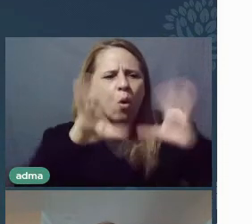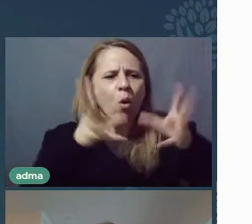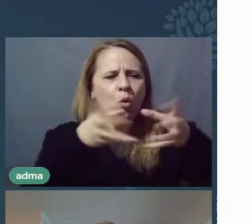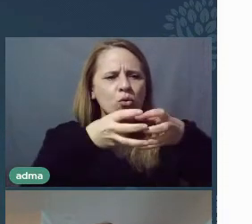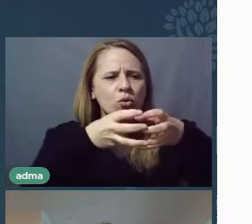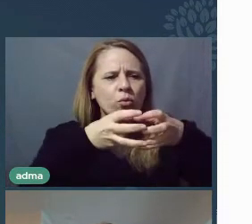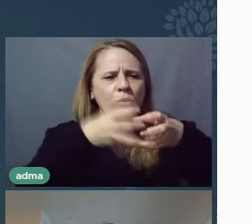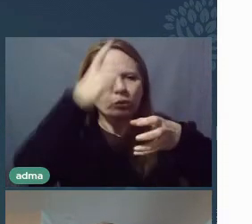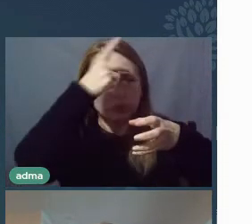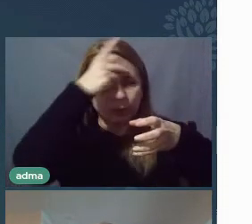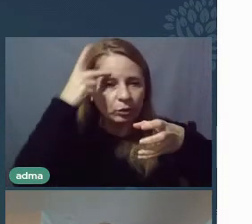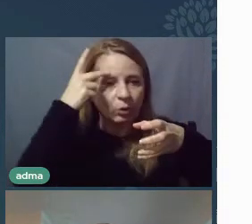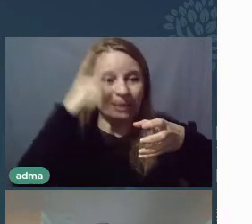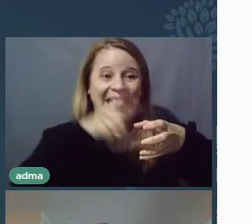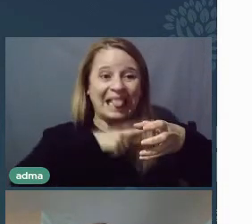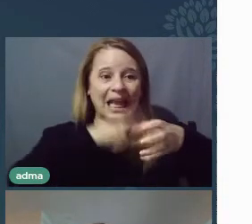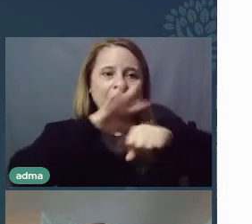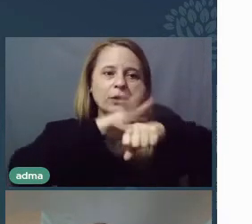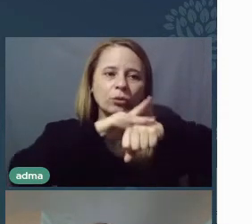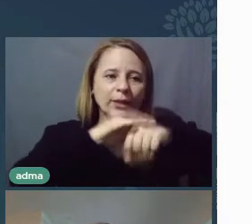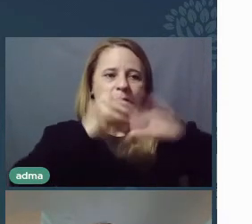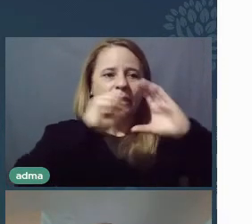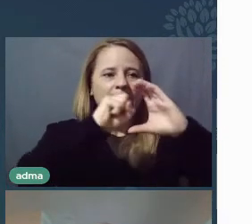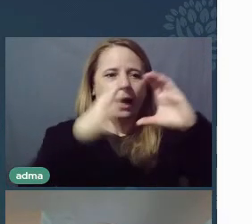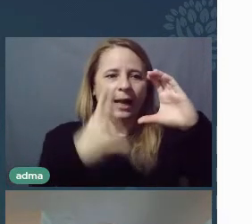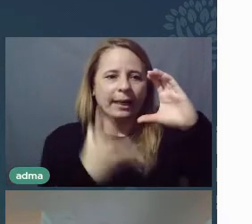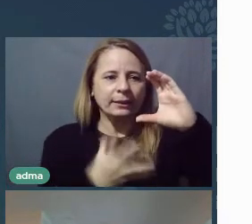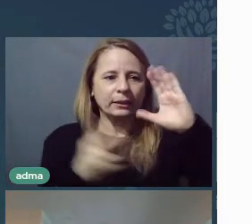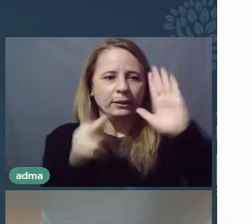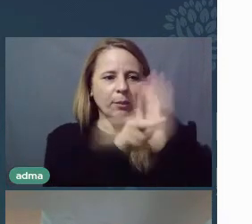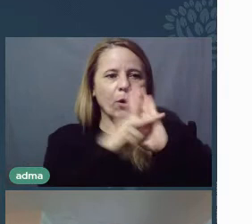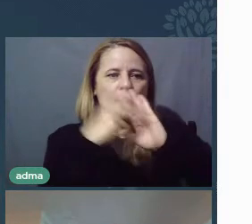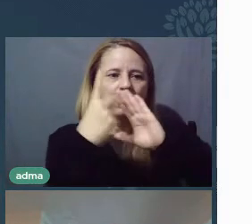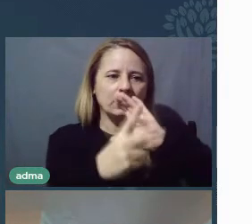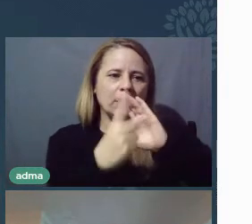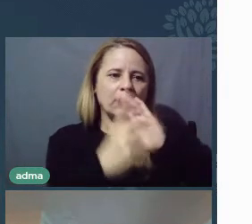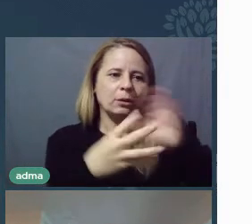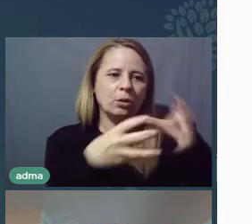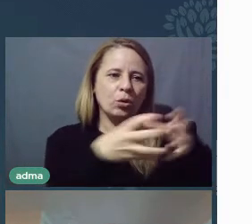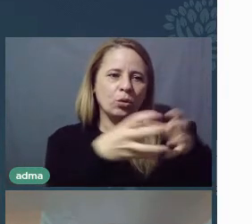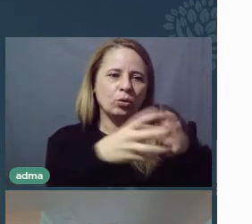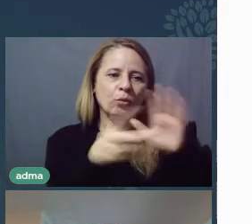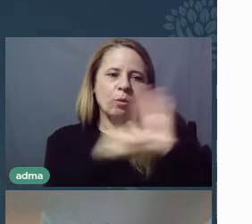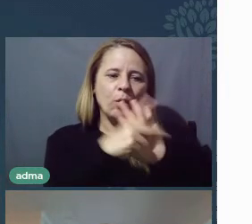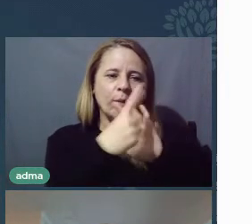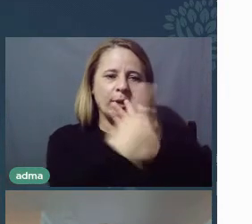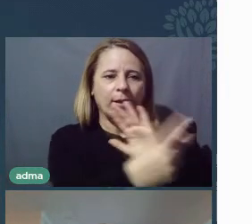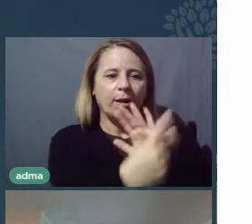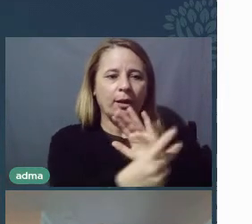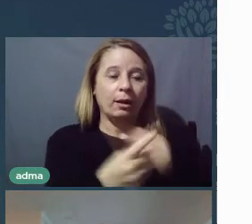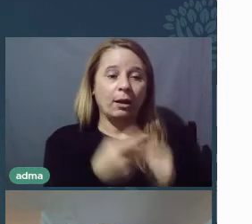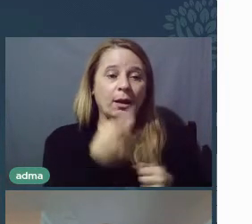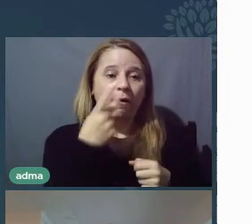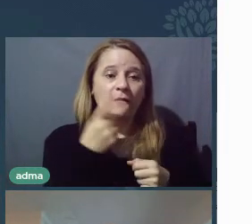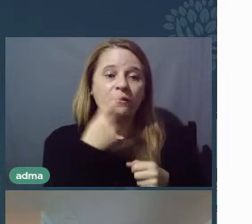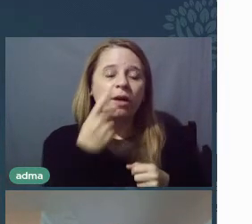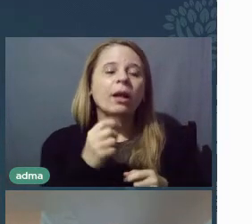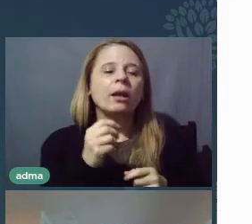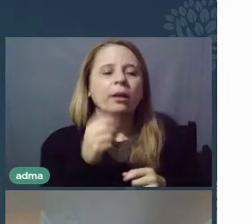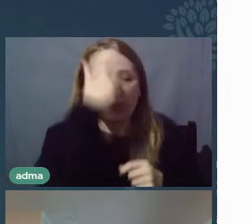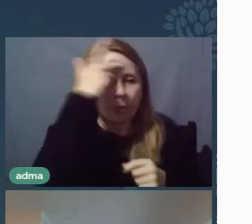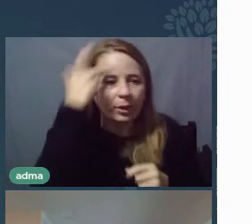que tem a doença, mas tem características específicas, né? Então, essas que eu falei antes são pessoas que têm